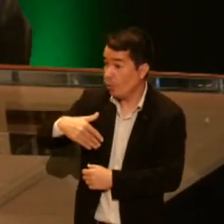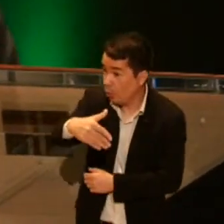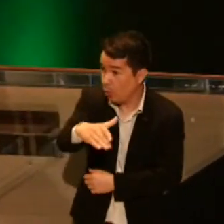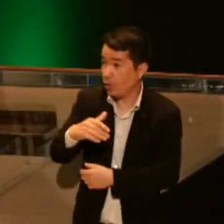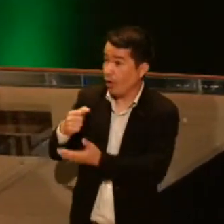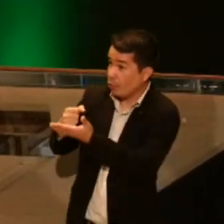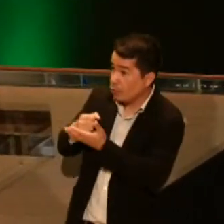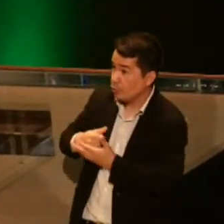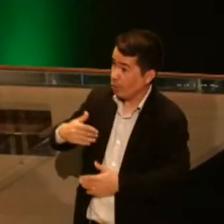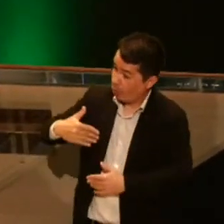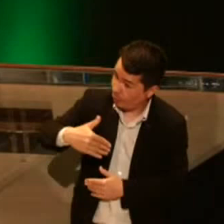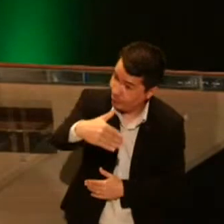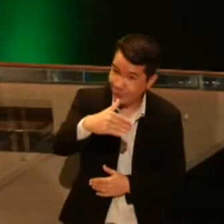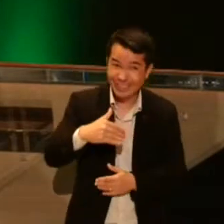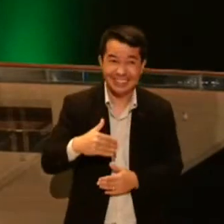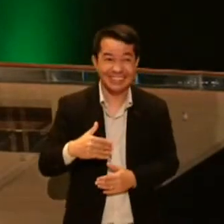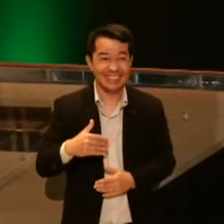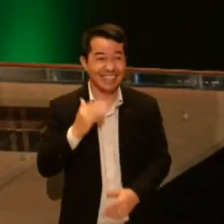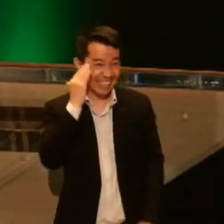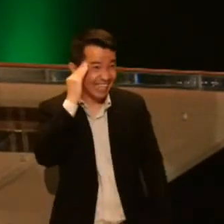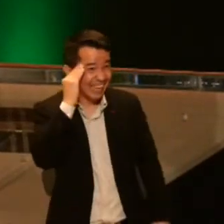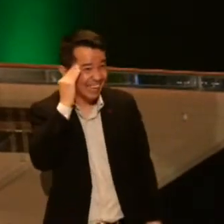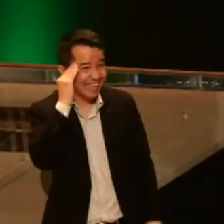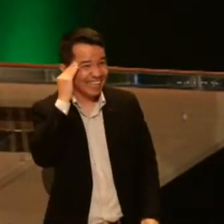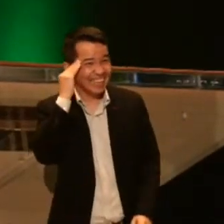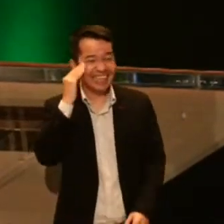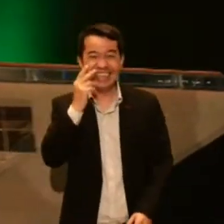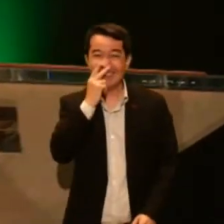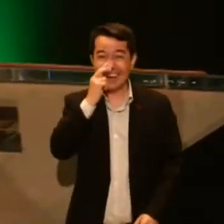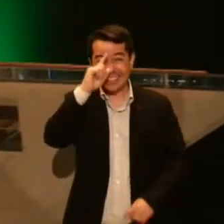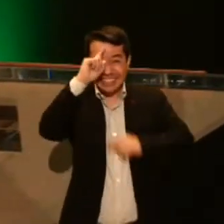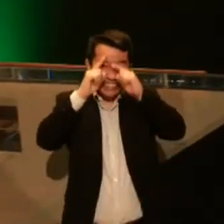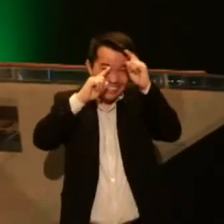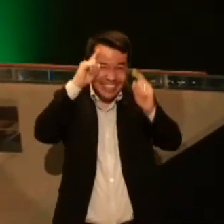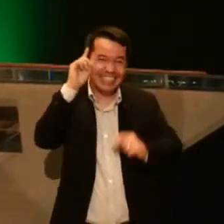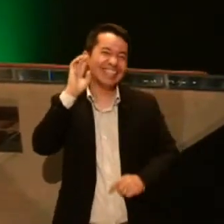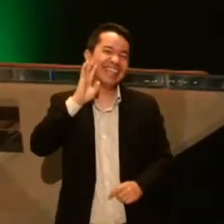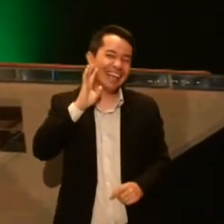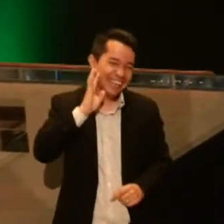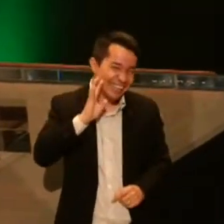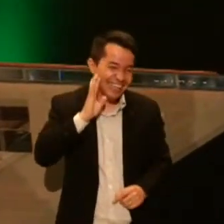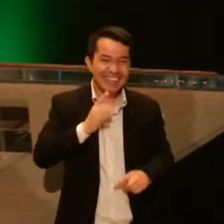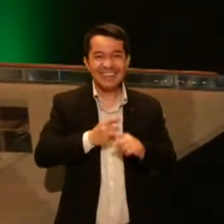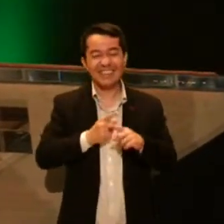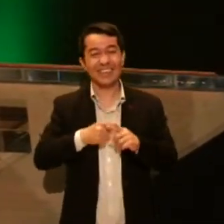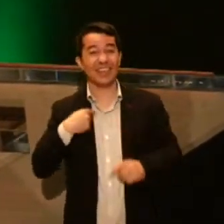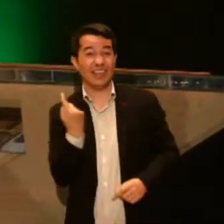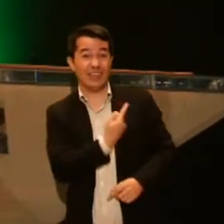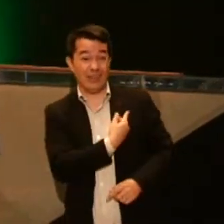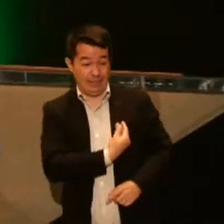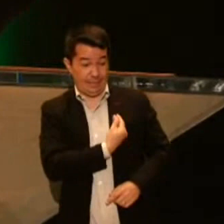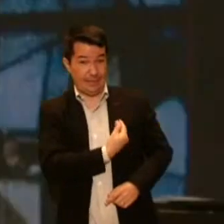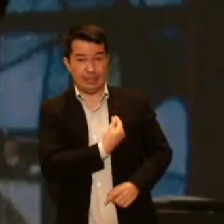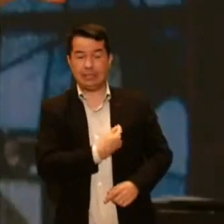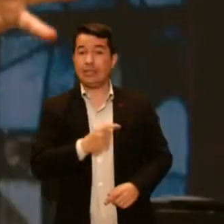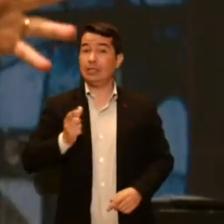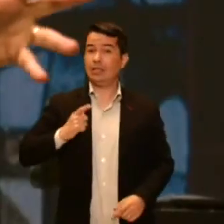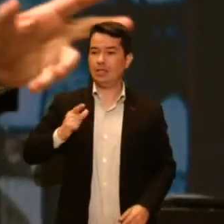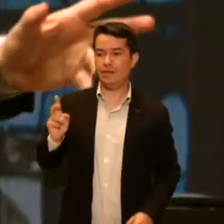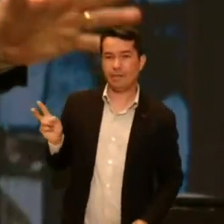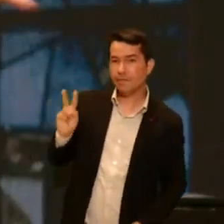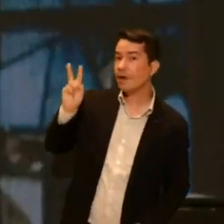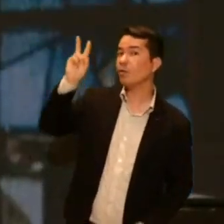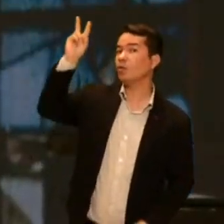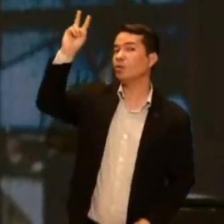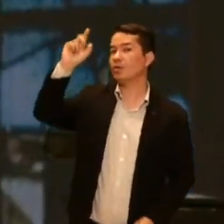de afastamento social, de a gente repensar uma série de valores da vida, de bagunçar a nossa área de conforto,